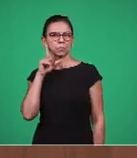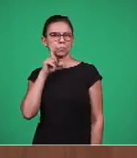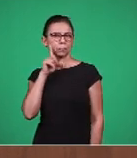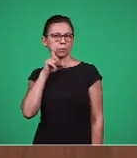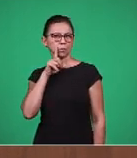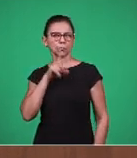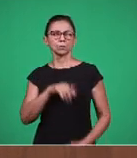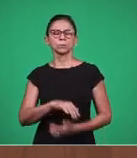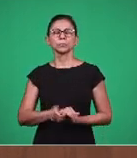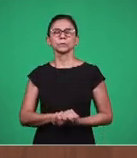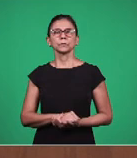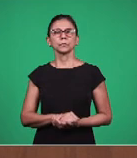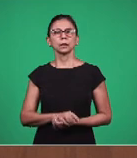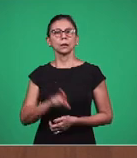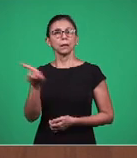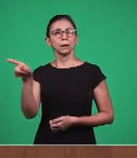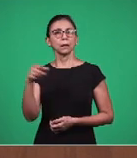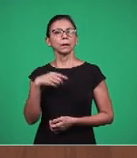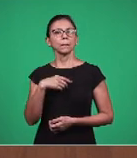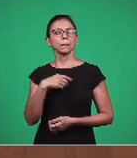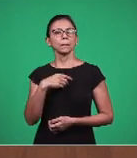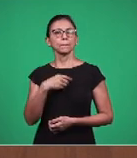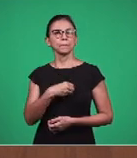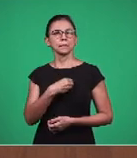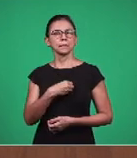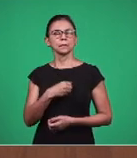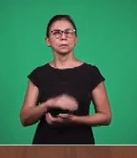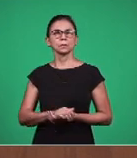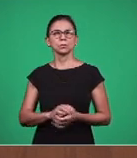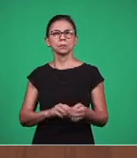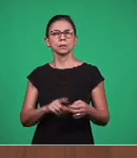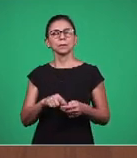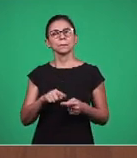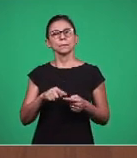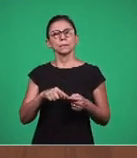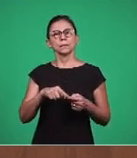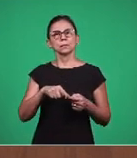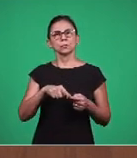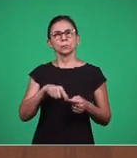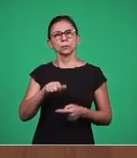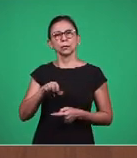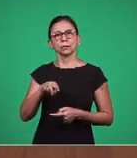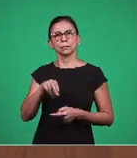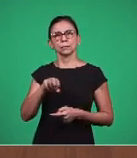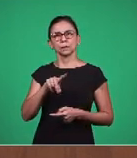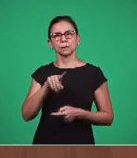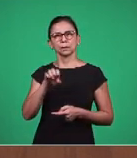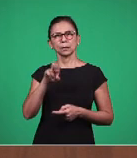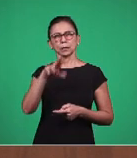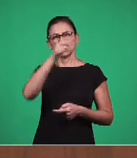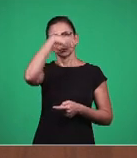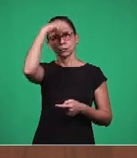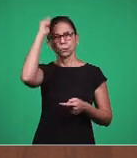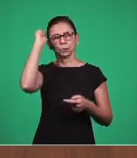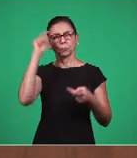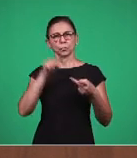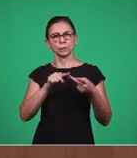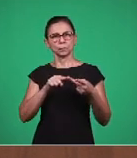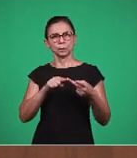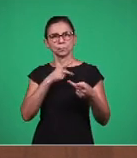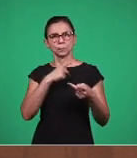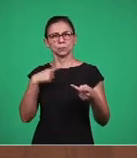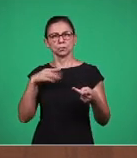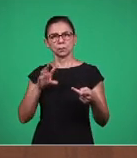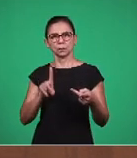estão presentes os pastores Amadeu e pastor Daniel, desincumbindo dessa